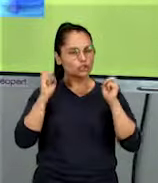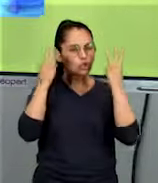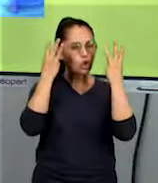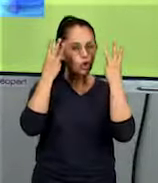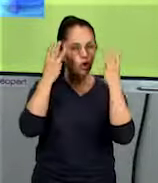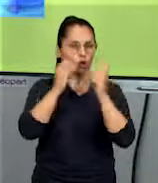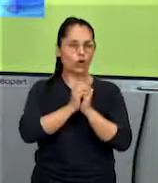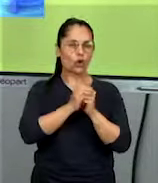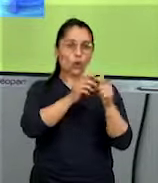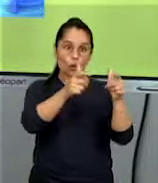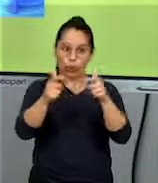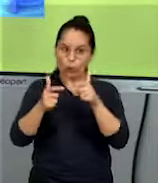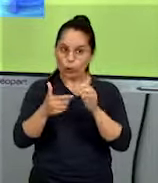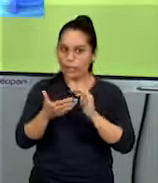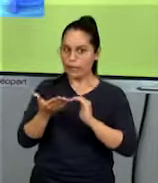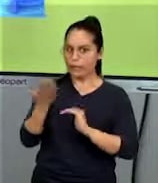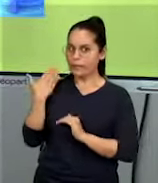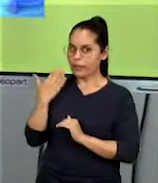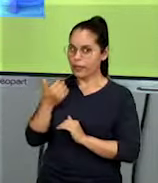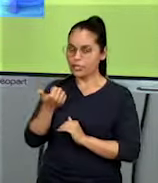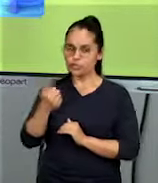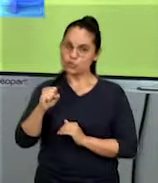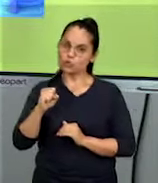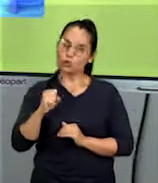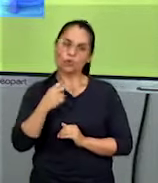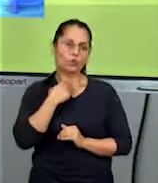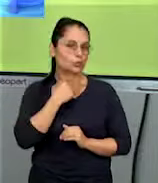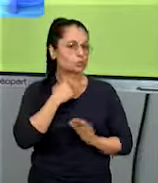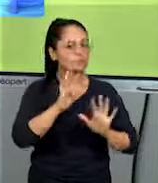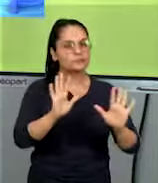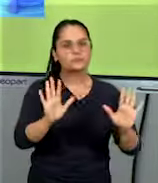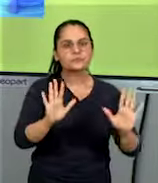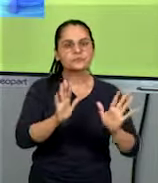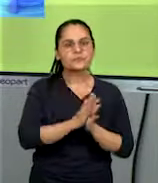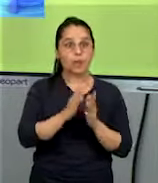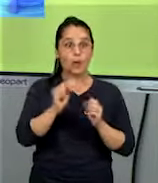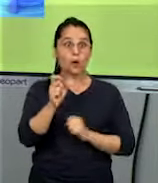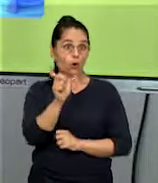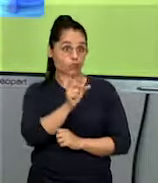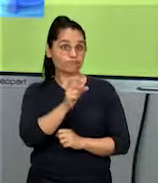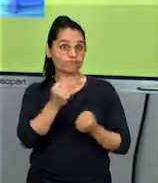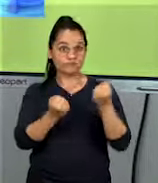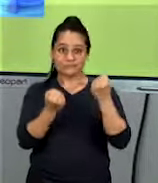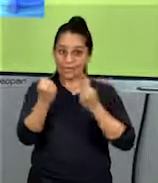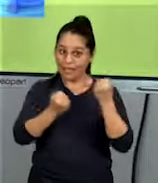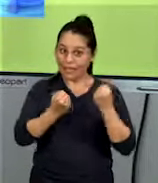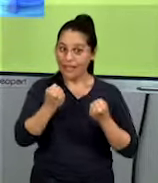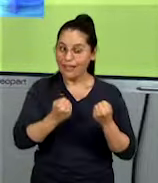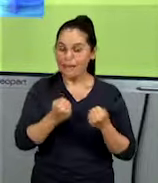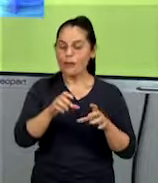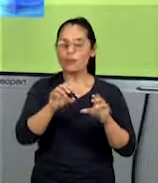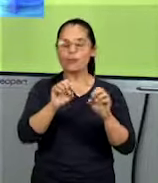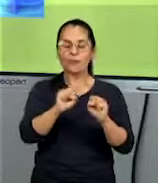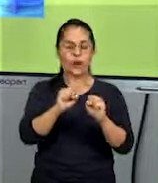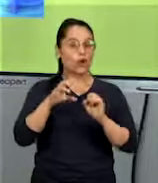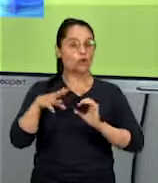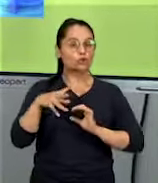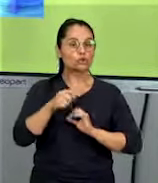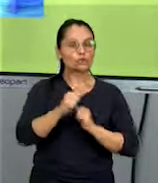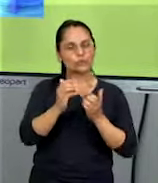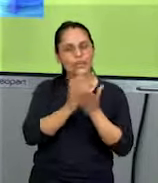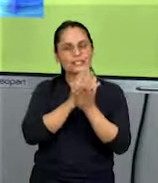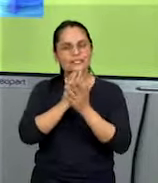que antes dos 18 não poderiam ir, podem tirar carteira de motorista. Então isso tudo às vezes